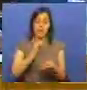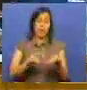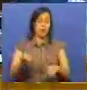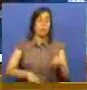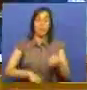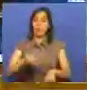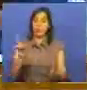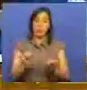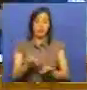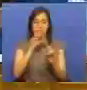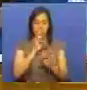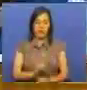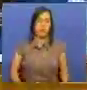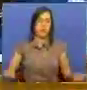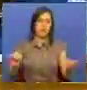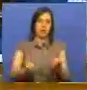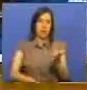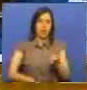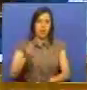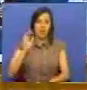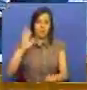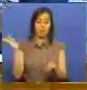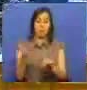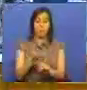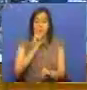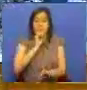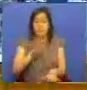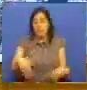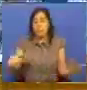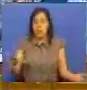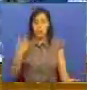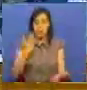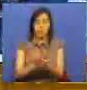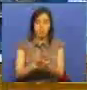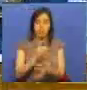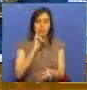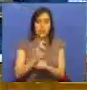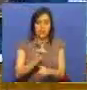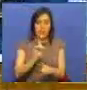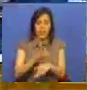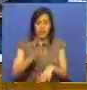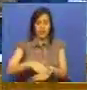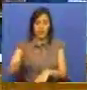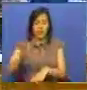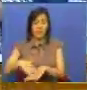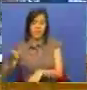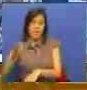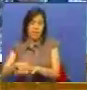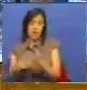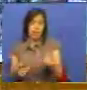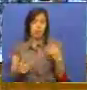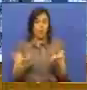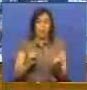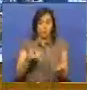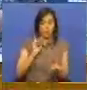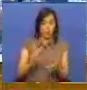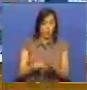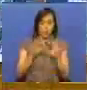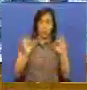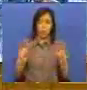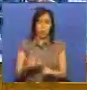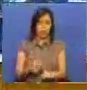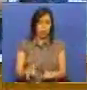escapa. As penas podem ser aplicadas até àqueles que já saíram. Outra coisa que não é comum e